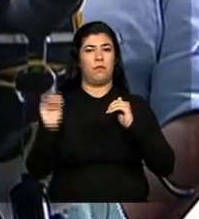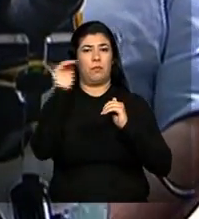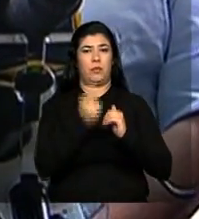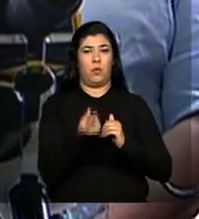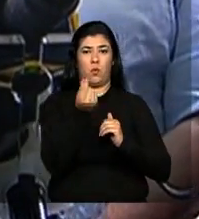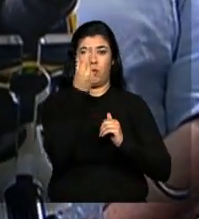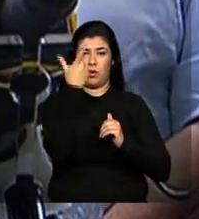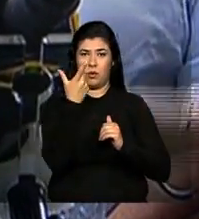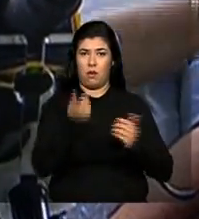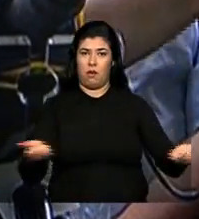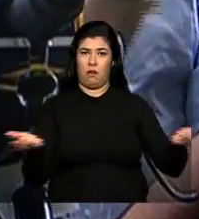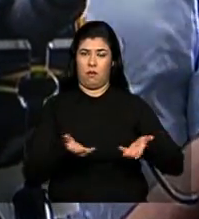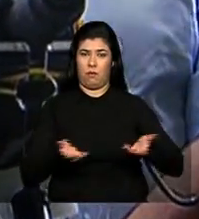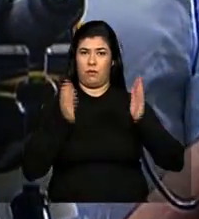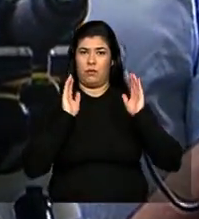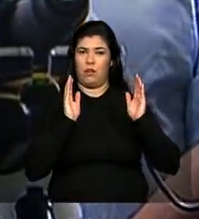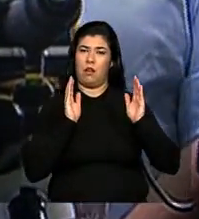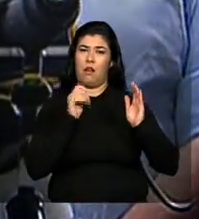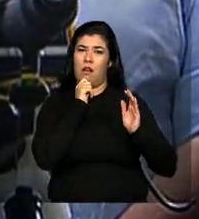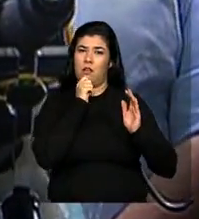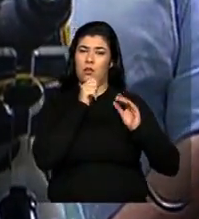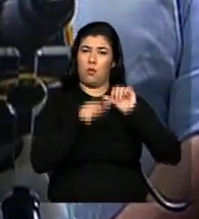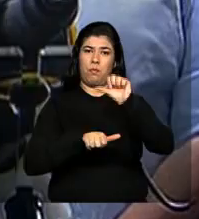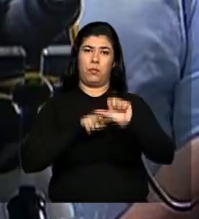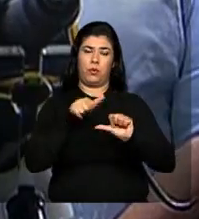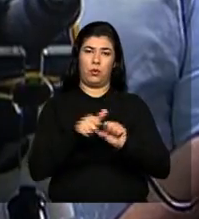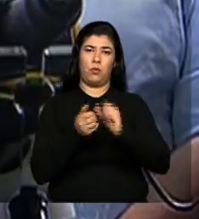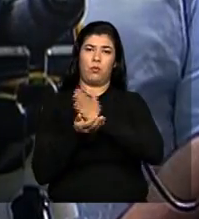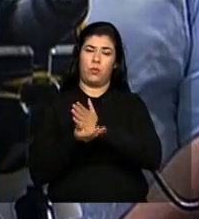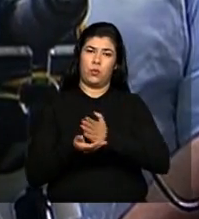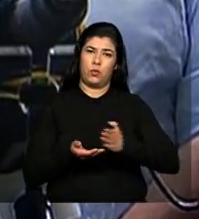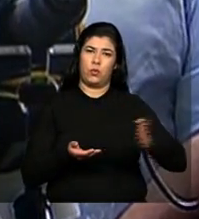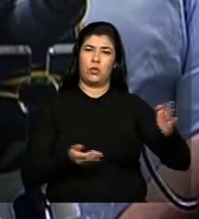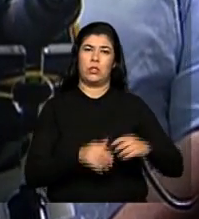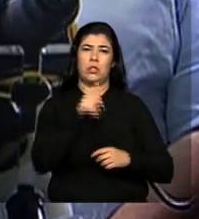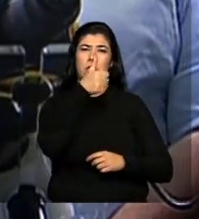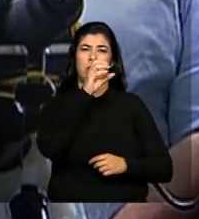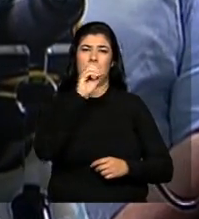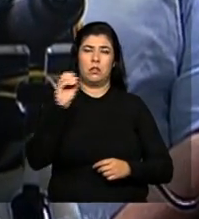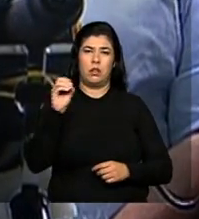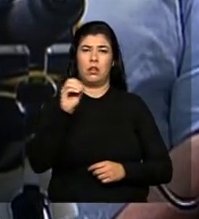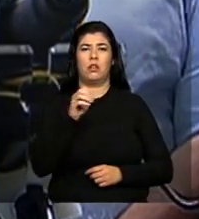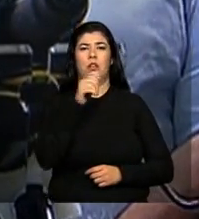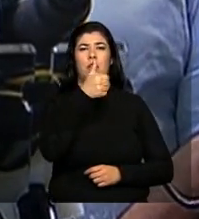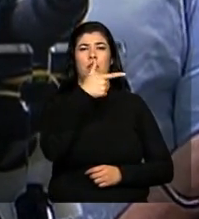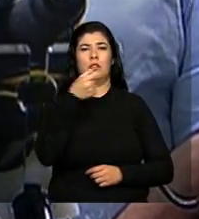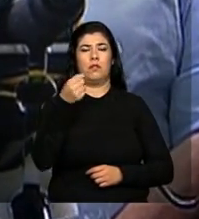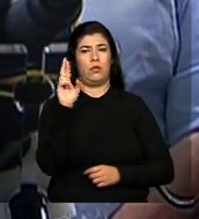de repente, agora, não elevamos. Passamos todo o período de 100 a 120